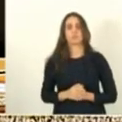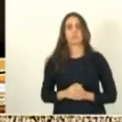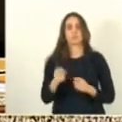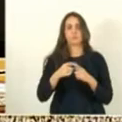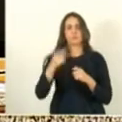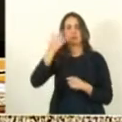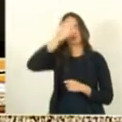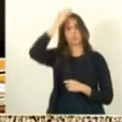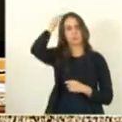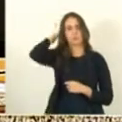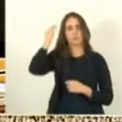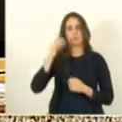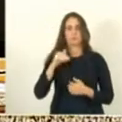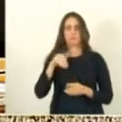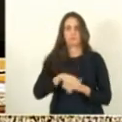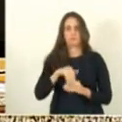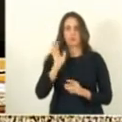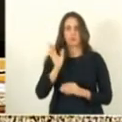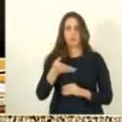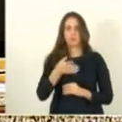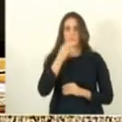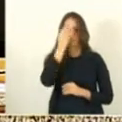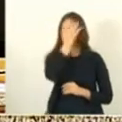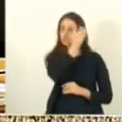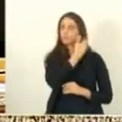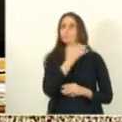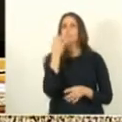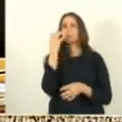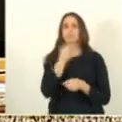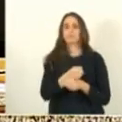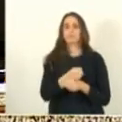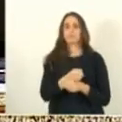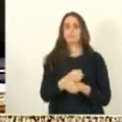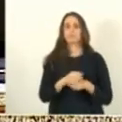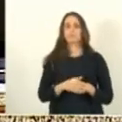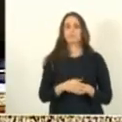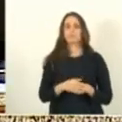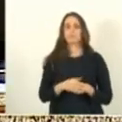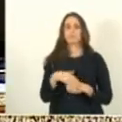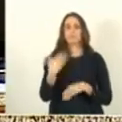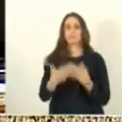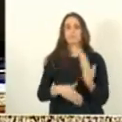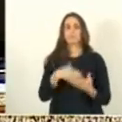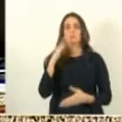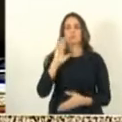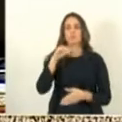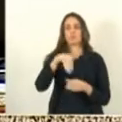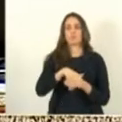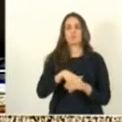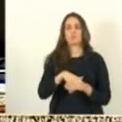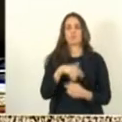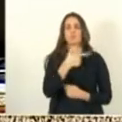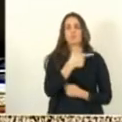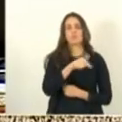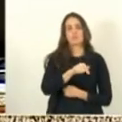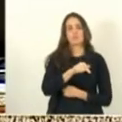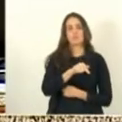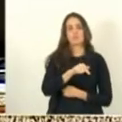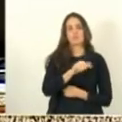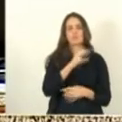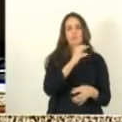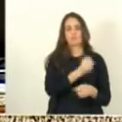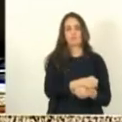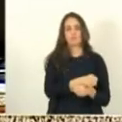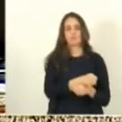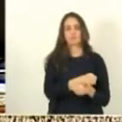Doutor Hércules, acabou de votar. Então vamos finalizando o processo de votação. 27 votos